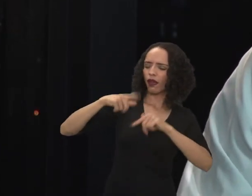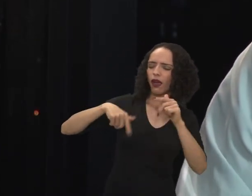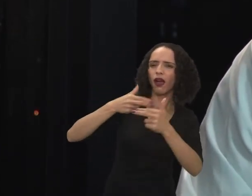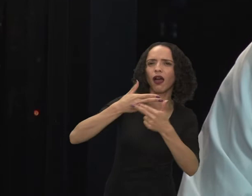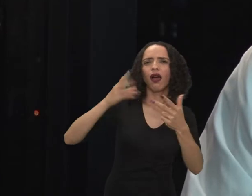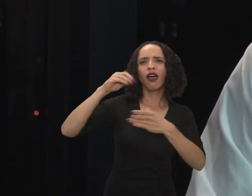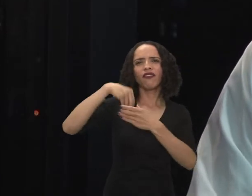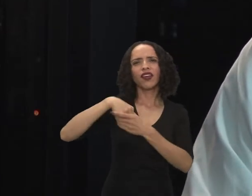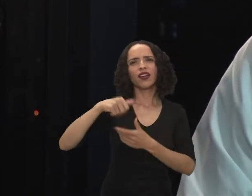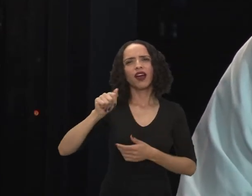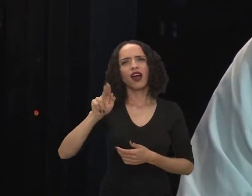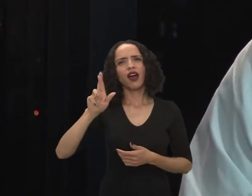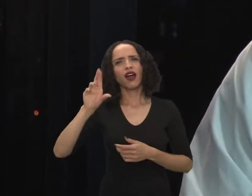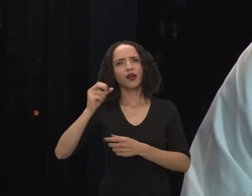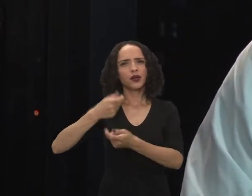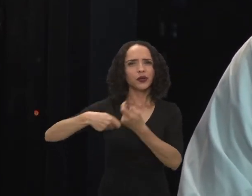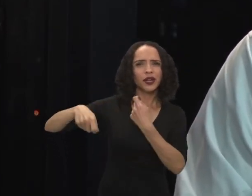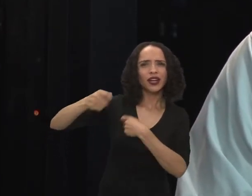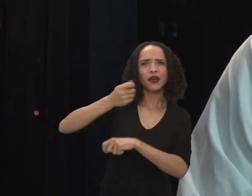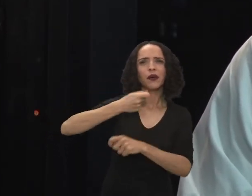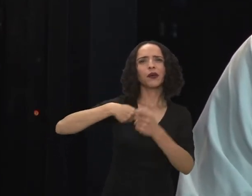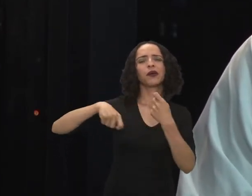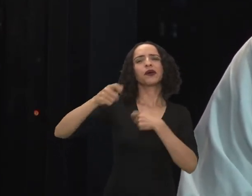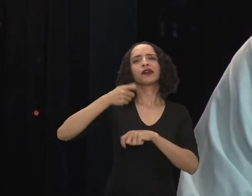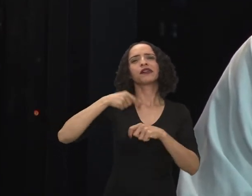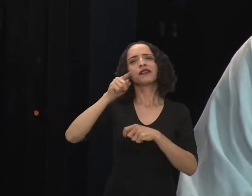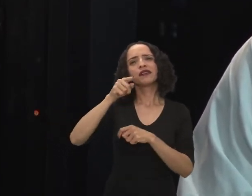perceber alguns produtos do agronegócio,